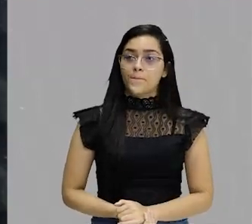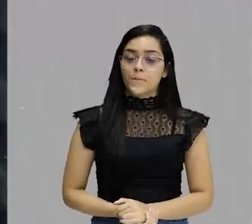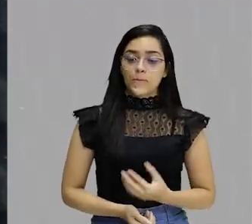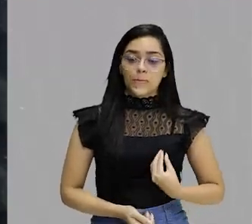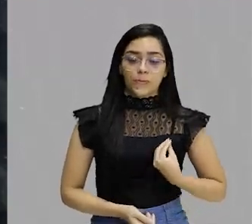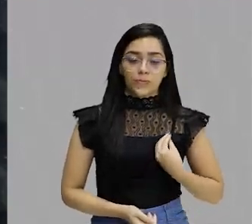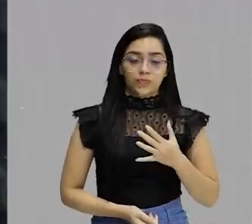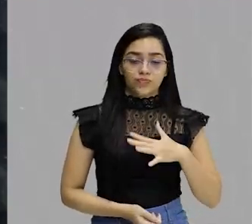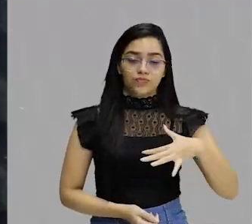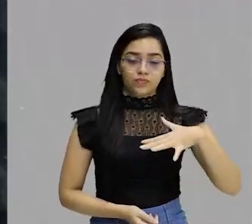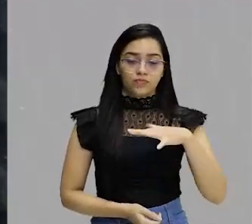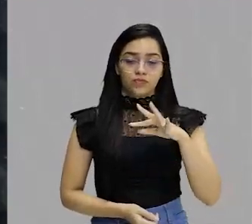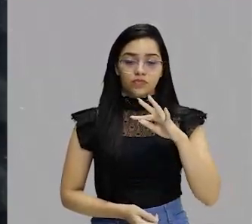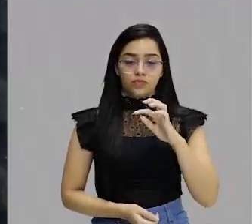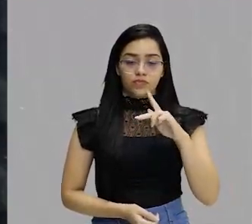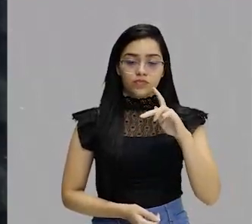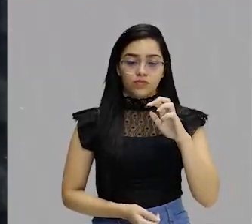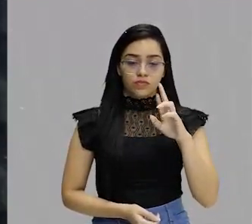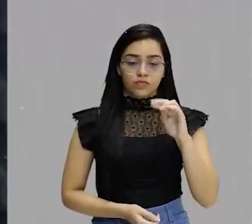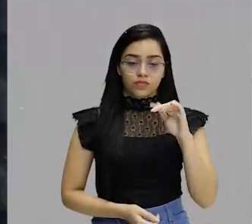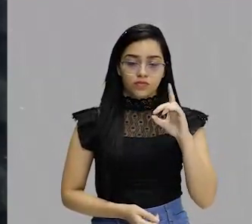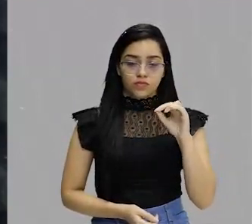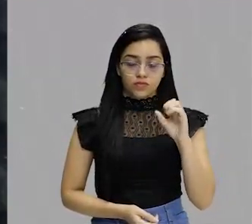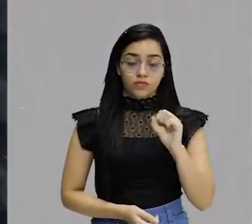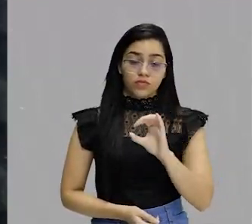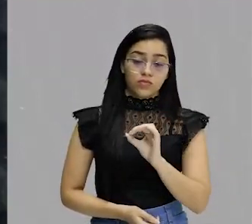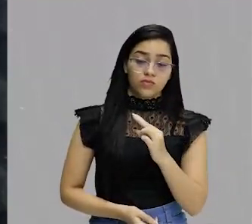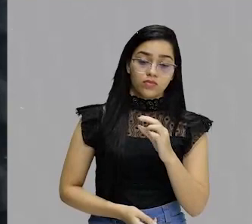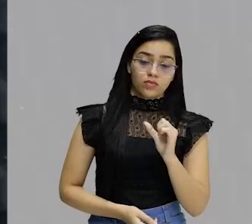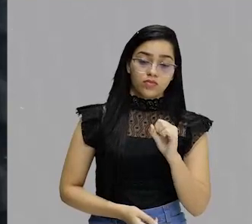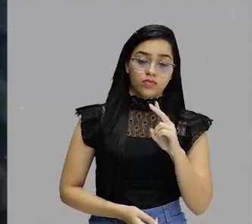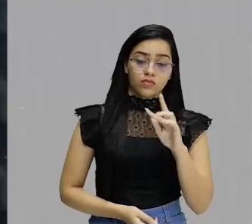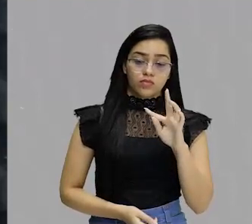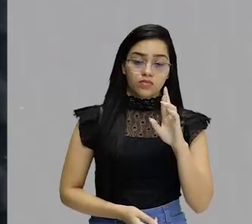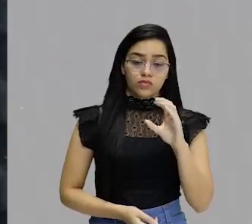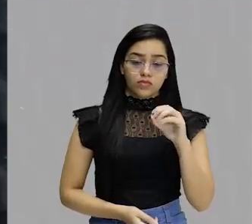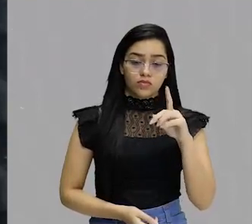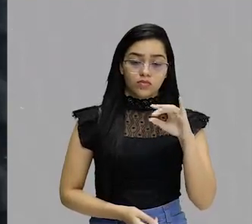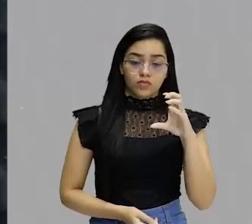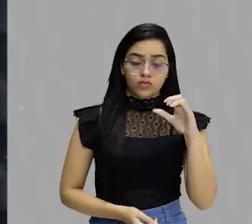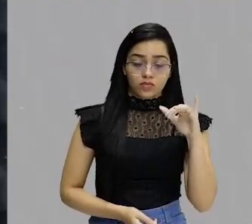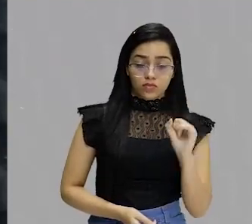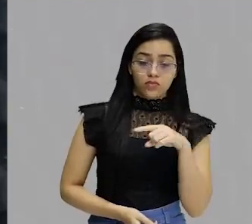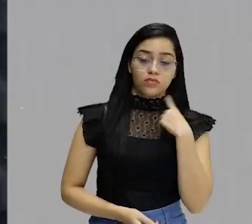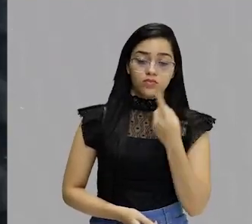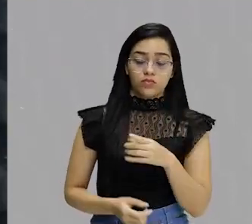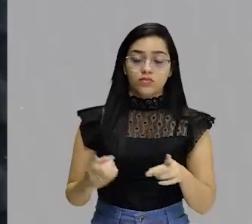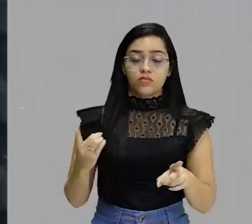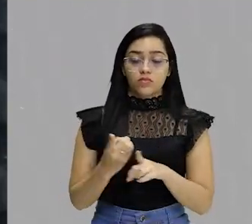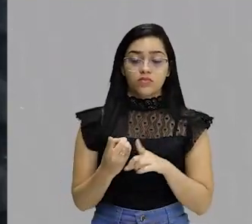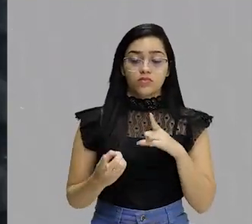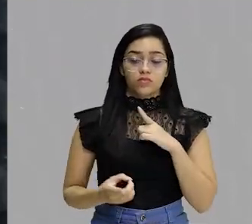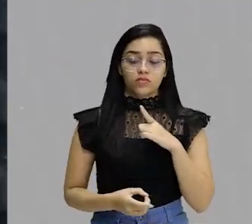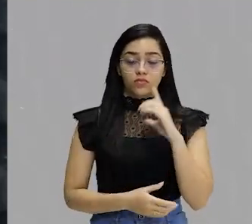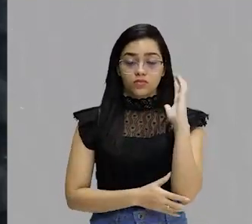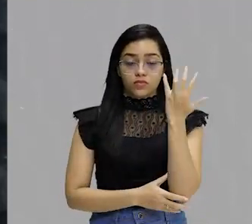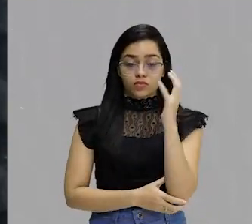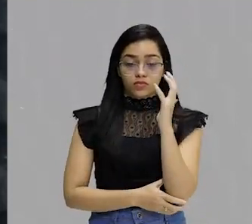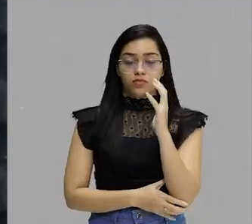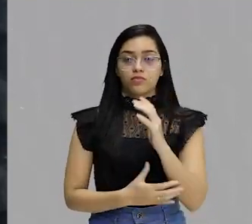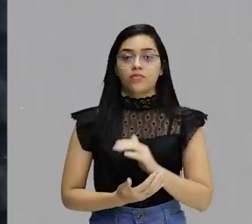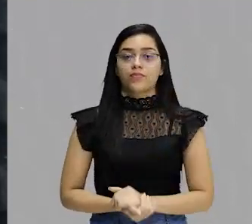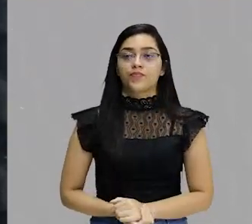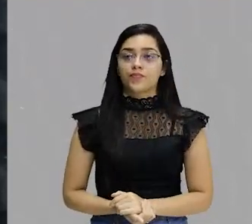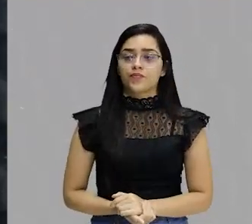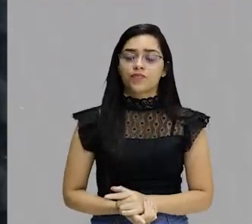Vivem em ambientes temperados ou subtropicais. Esses são os ambientes onde nós vamos encontrar essas plantas